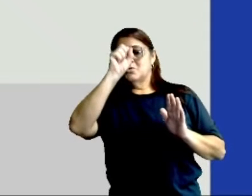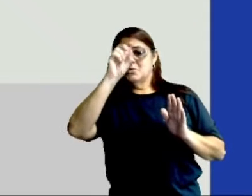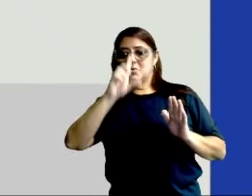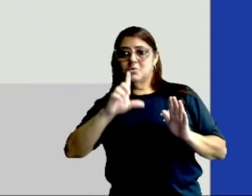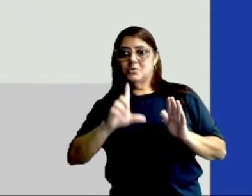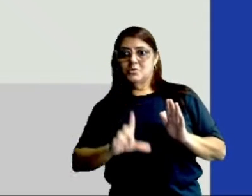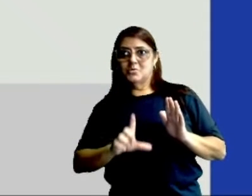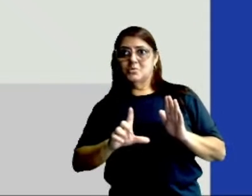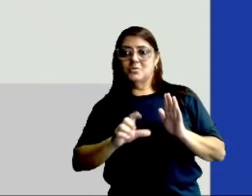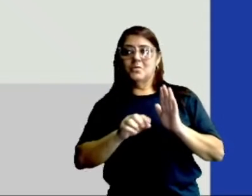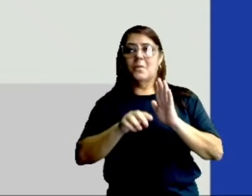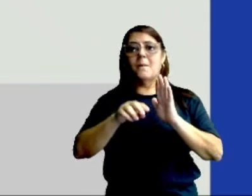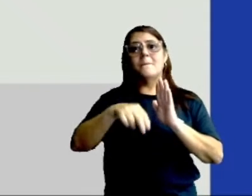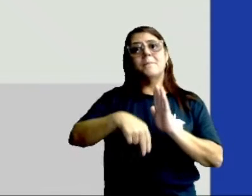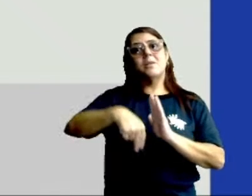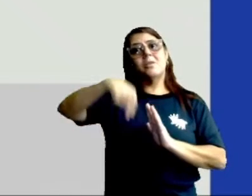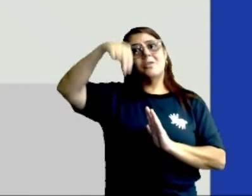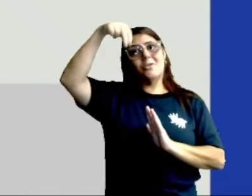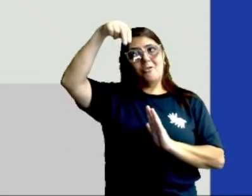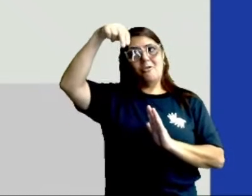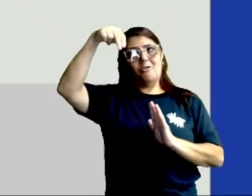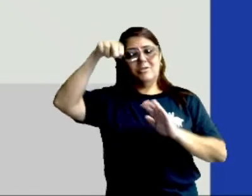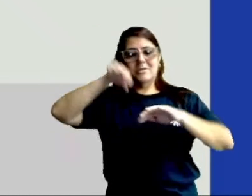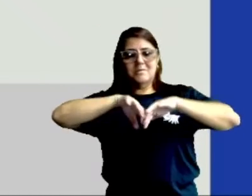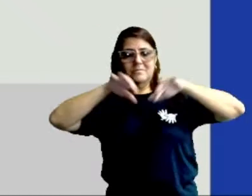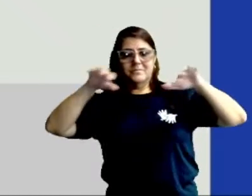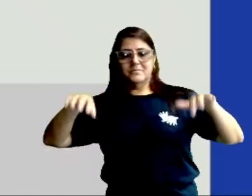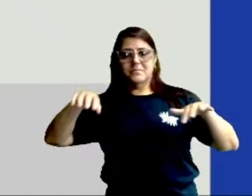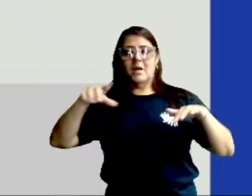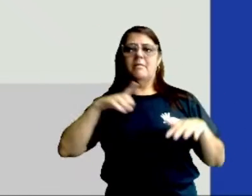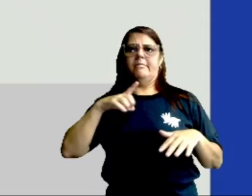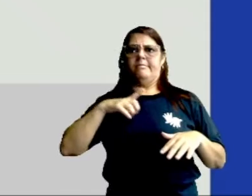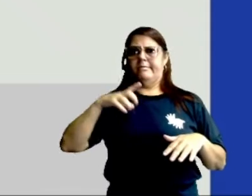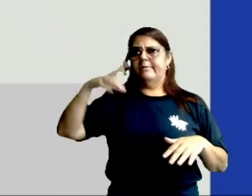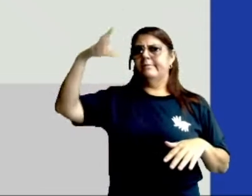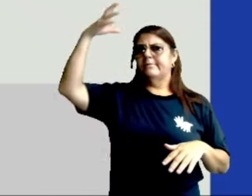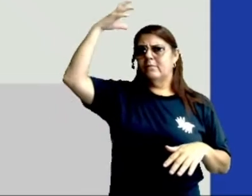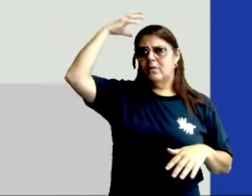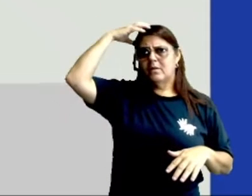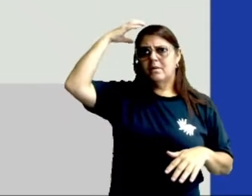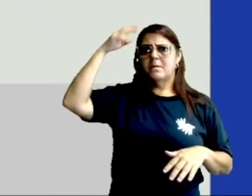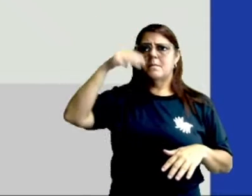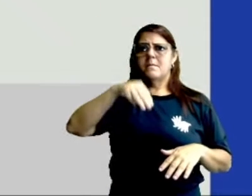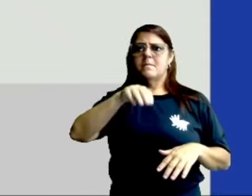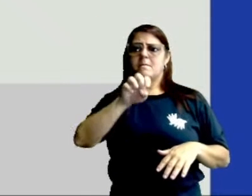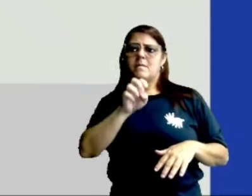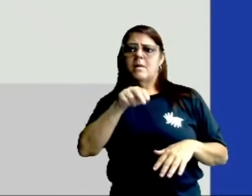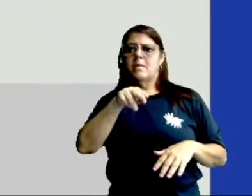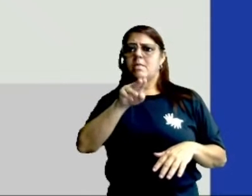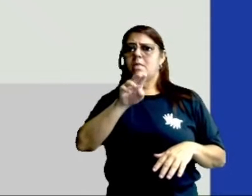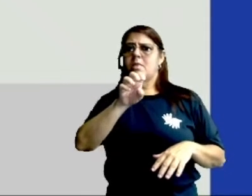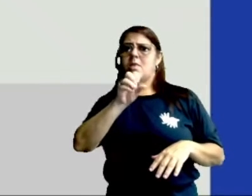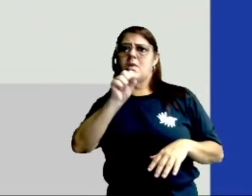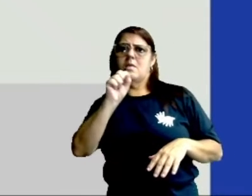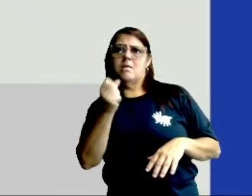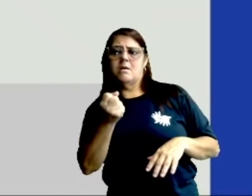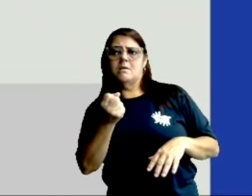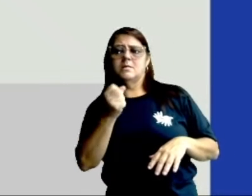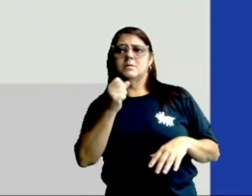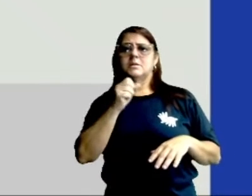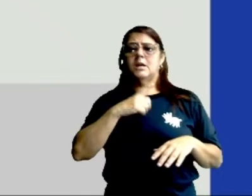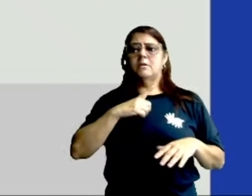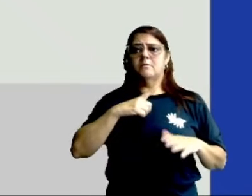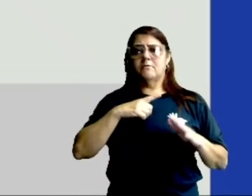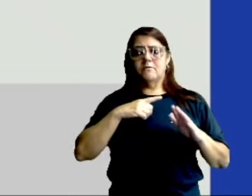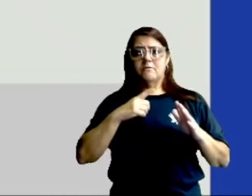de acordo com a tradição gente existe um rei Ah tá E esse rei minese ele vai unir